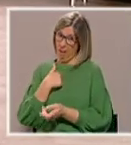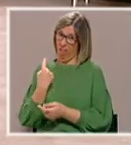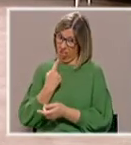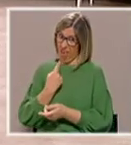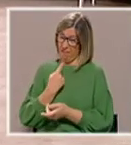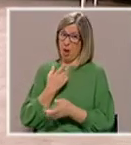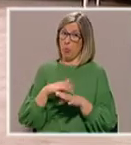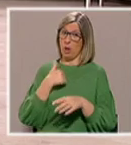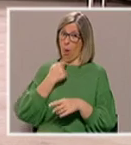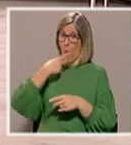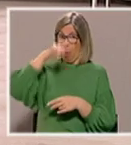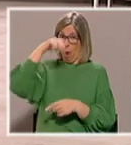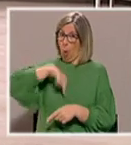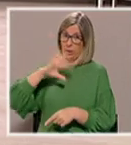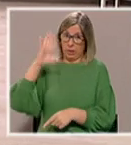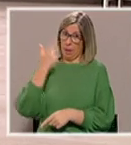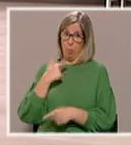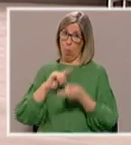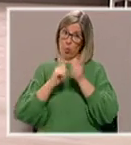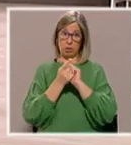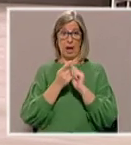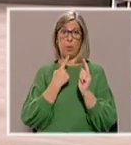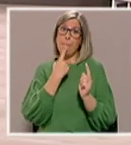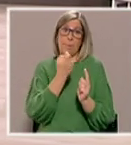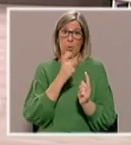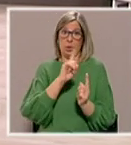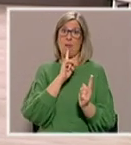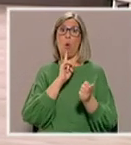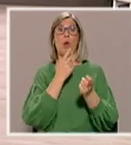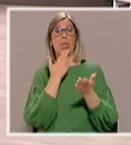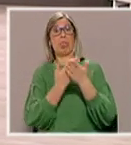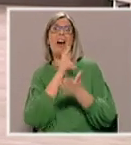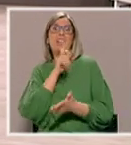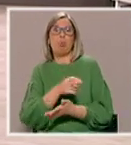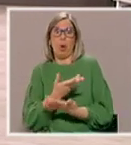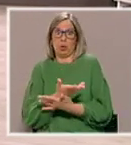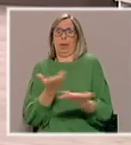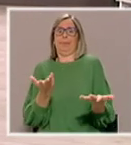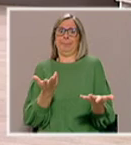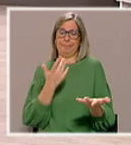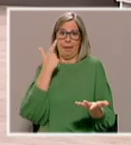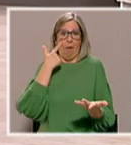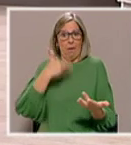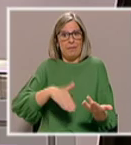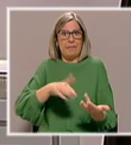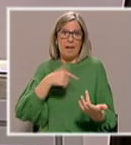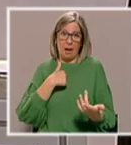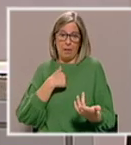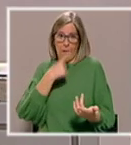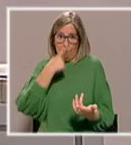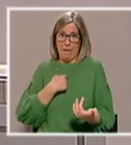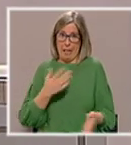será possível isto acontecer outra vez. Vamos ver se desta vez eu não precipito e dou as respostas antes dos nossos alunos aí em